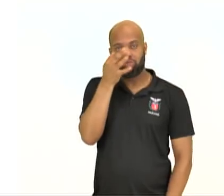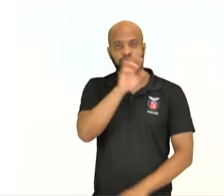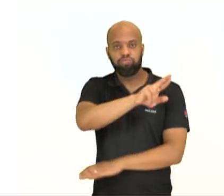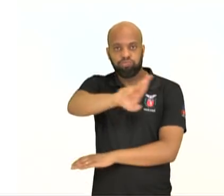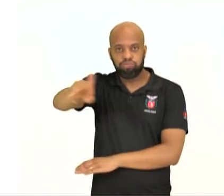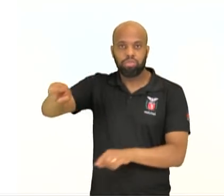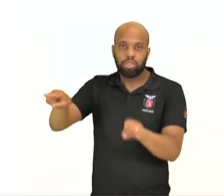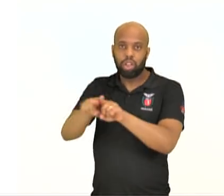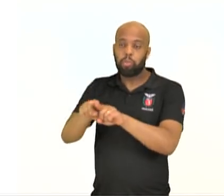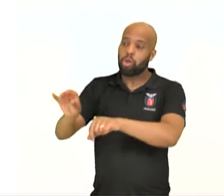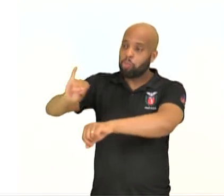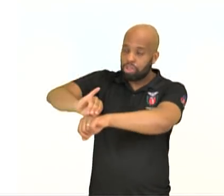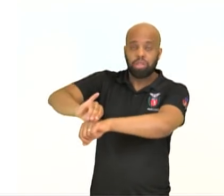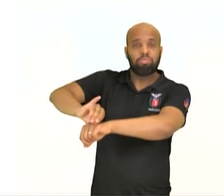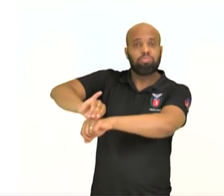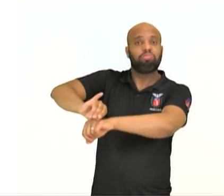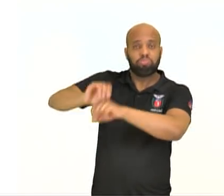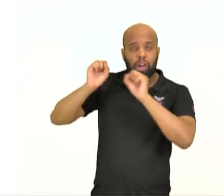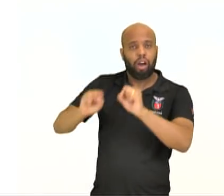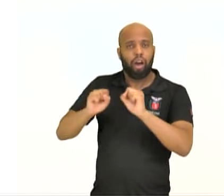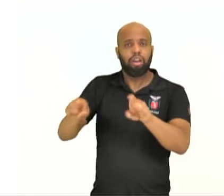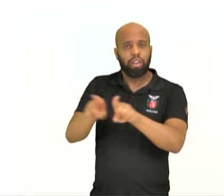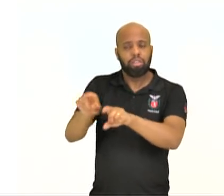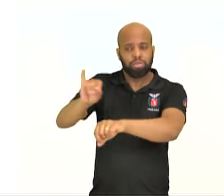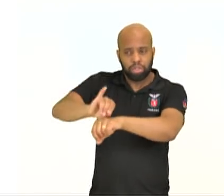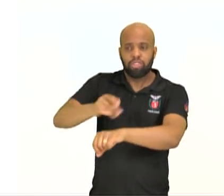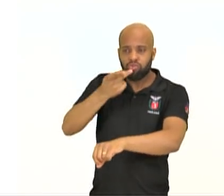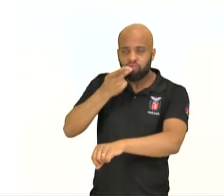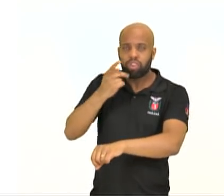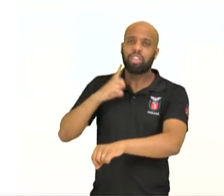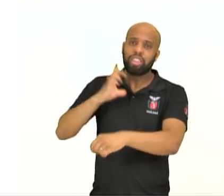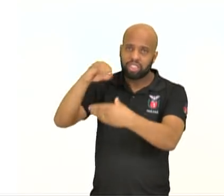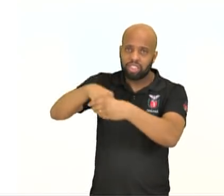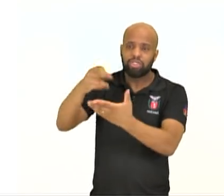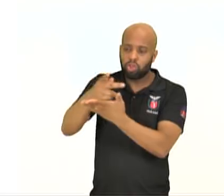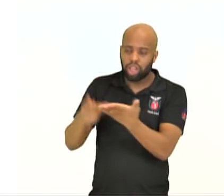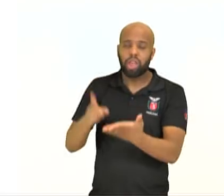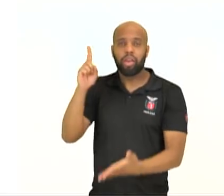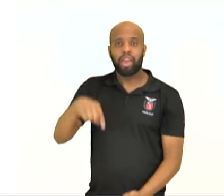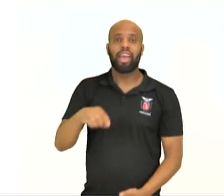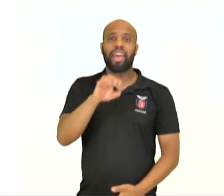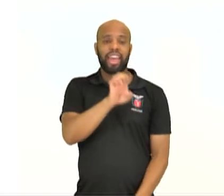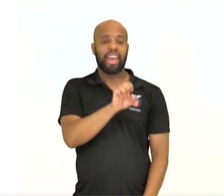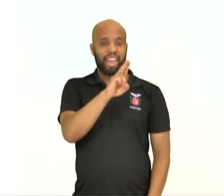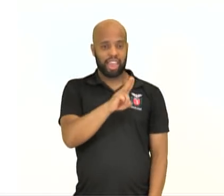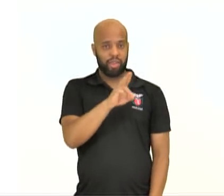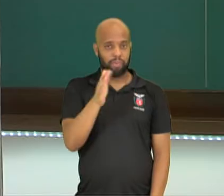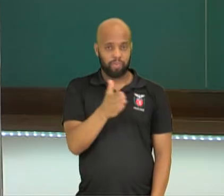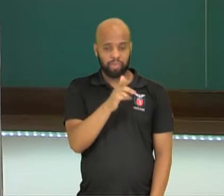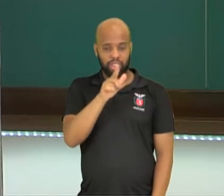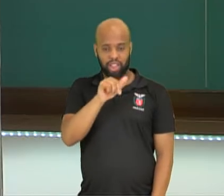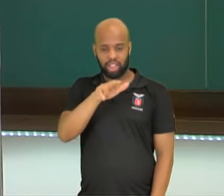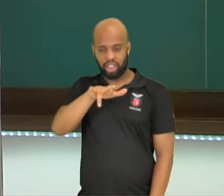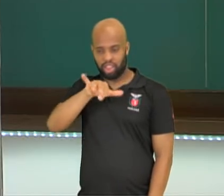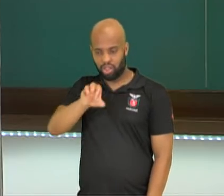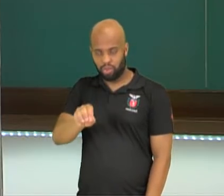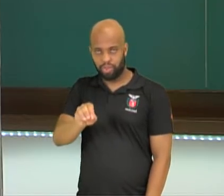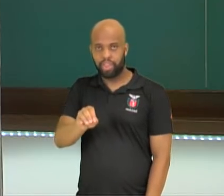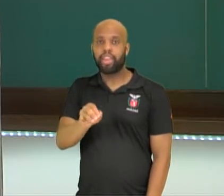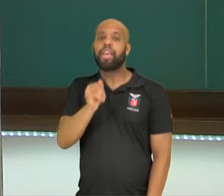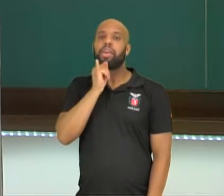e até um objeto. Pode ser um objeto. Imaginem que vamos fazer um poema sobre